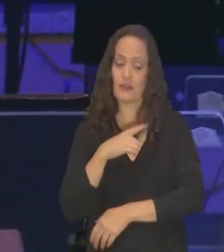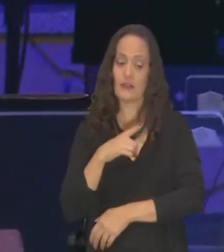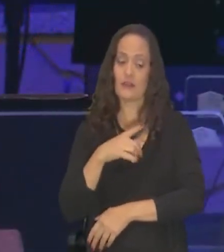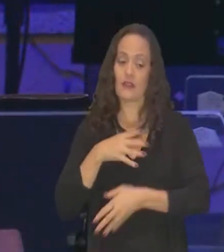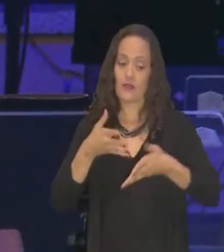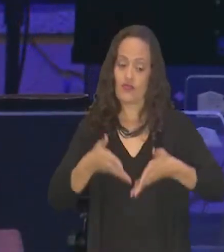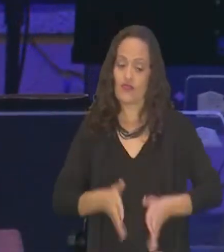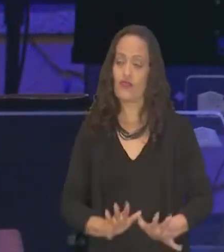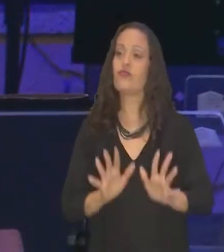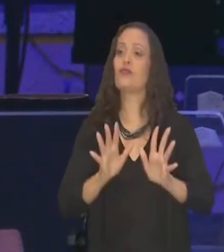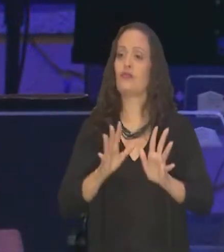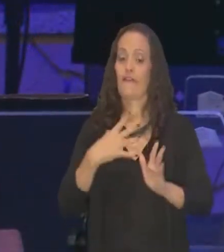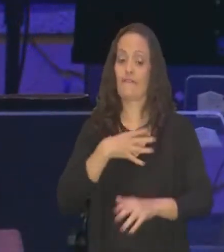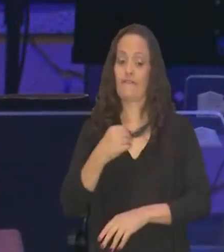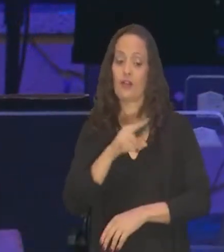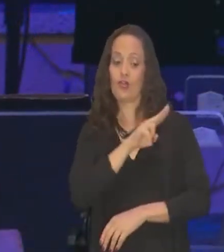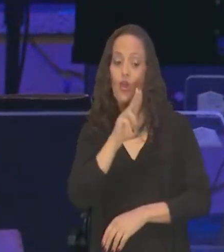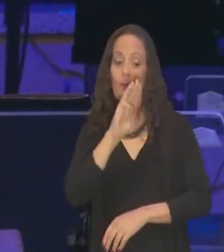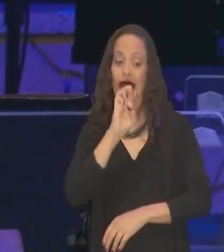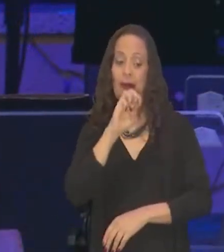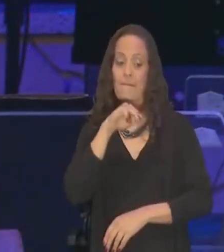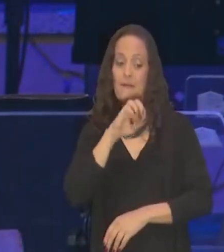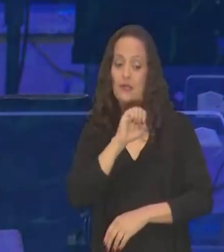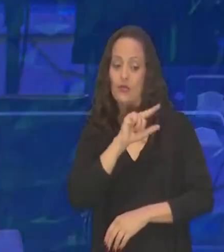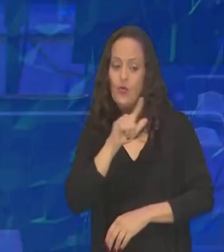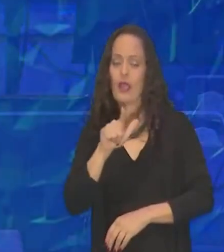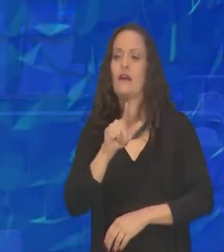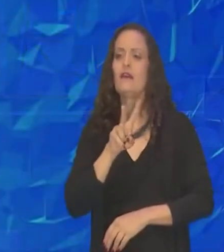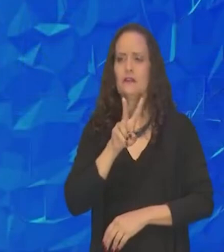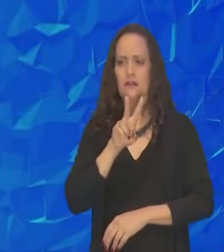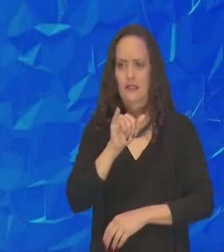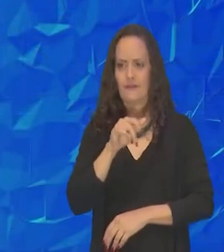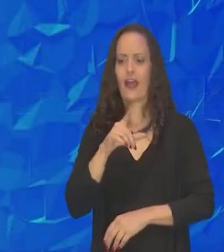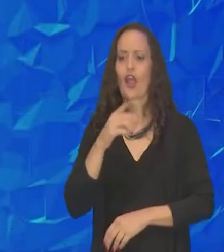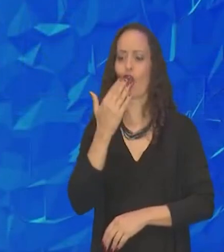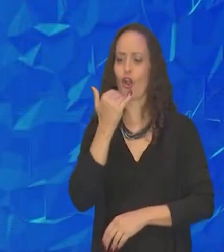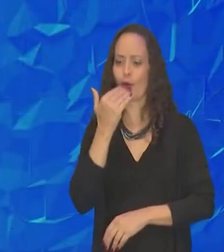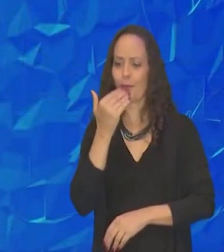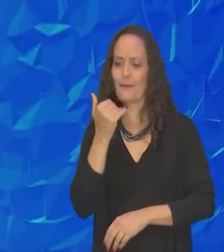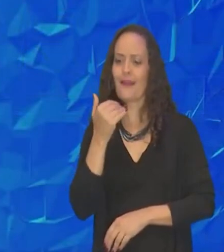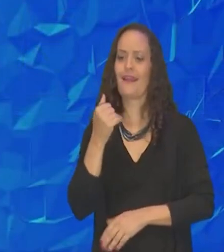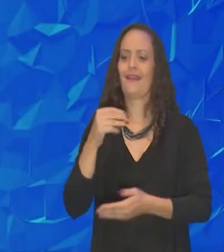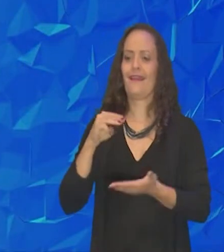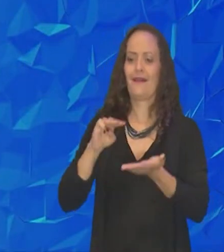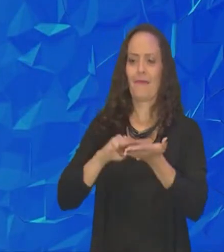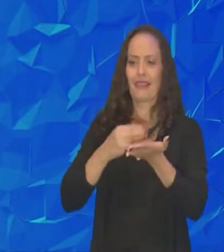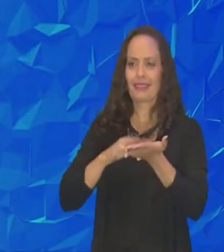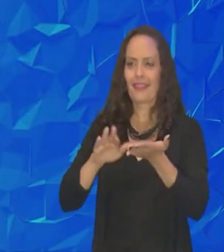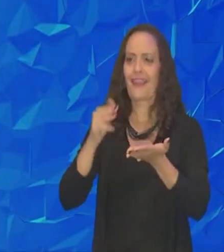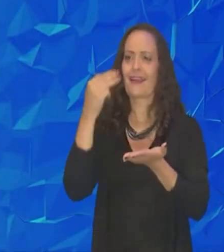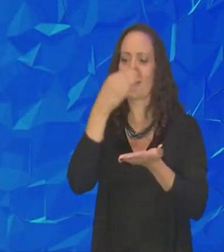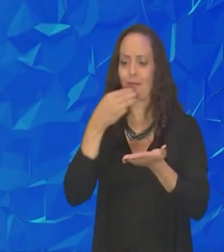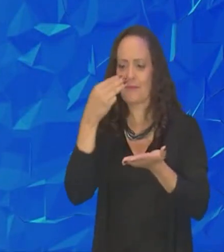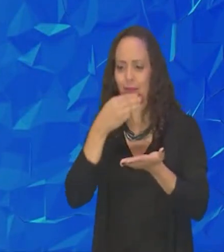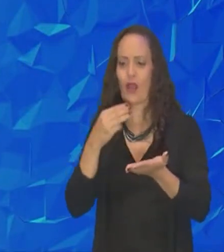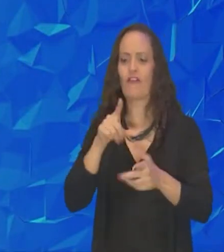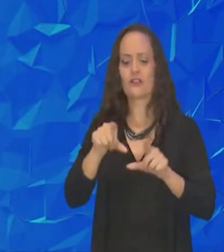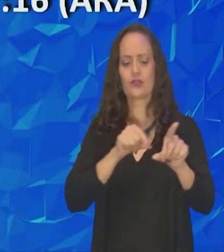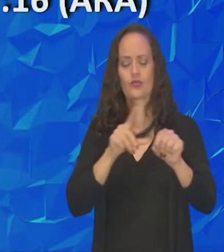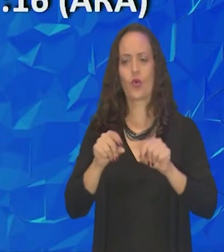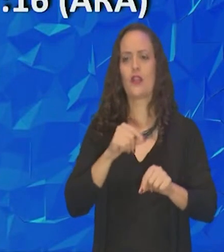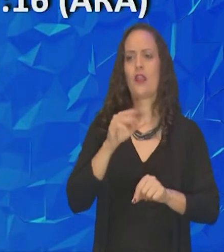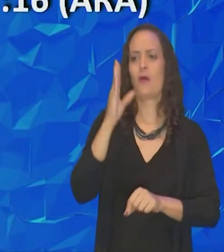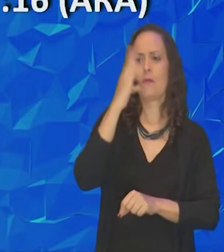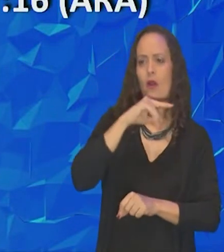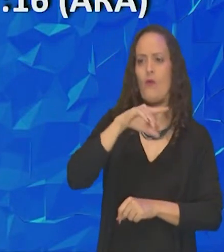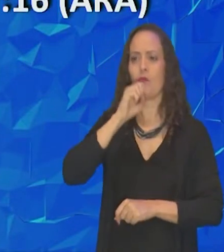um filho e lhe chamará Emanuel. Ele comerá manteiga e mel quando souber desprezar o mal e escolher o bem. Na